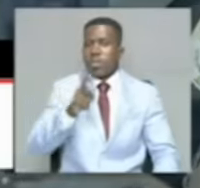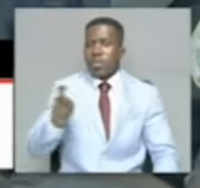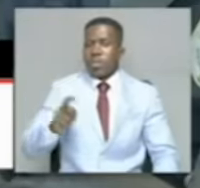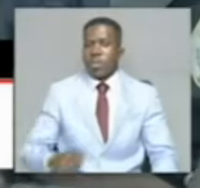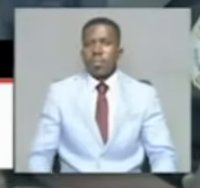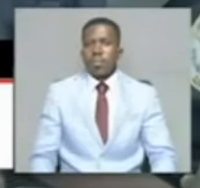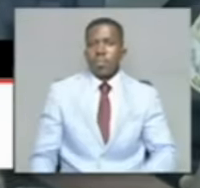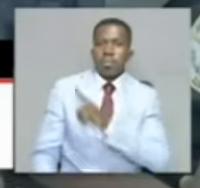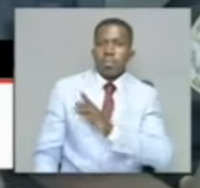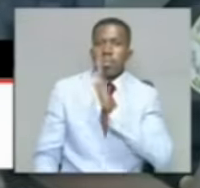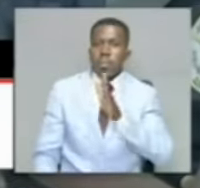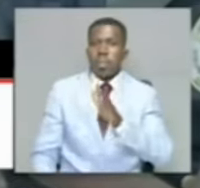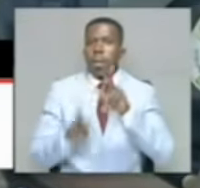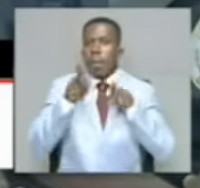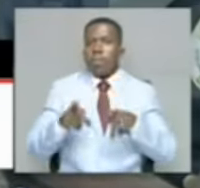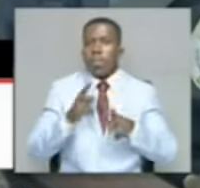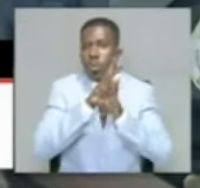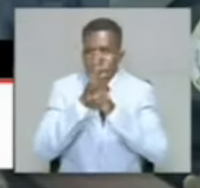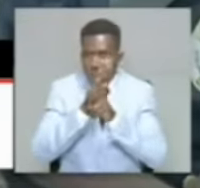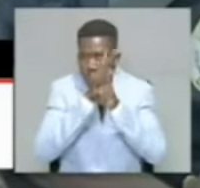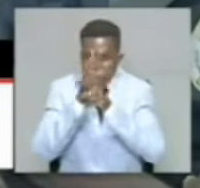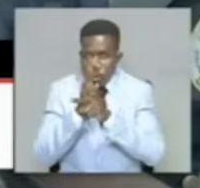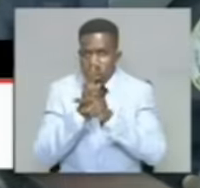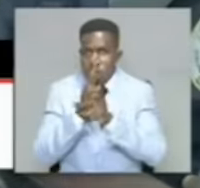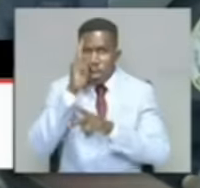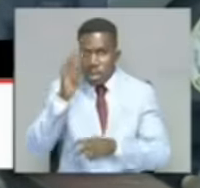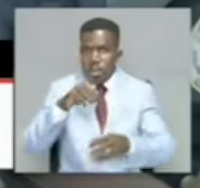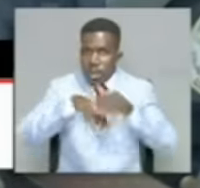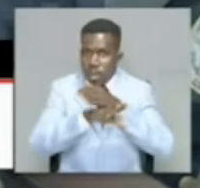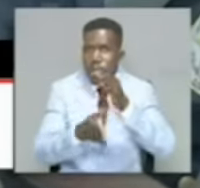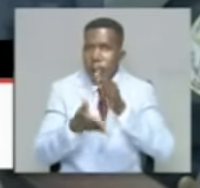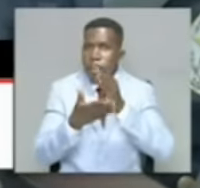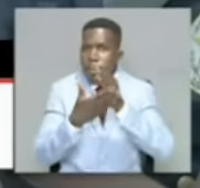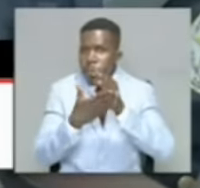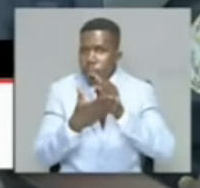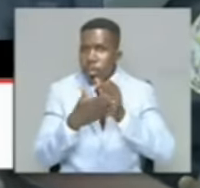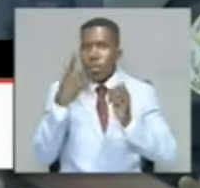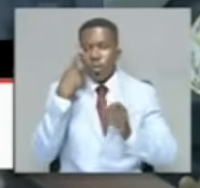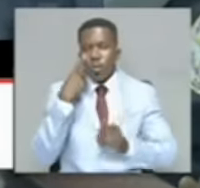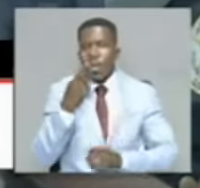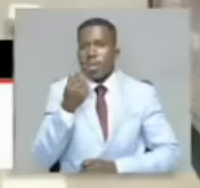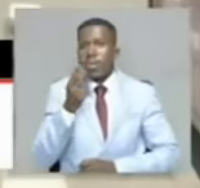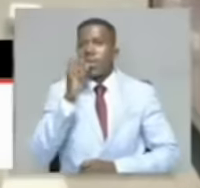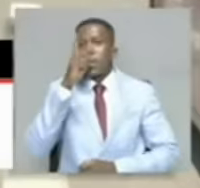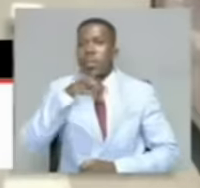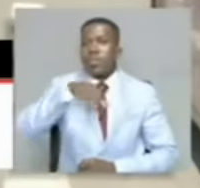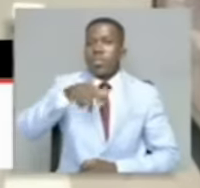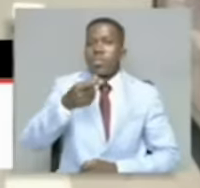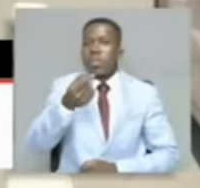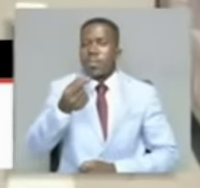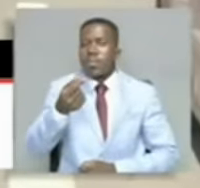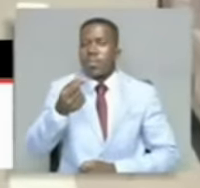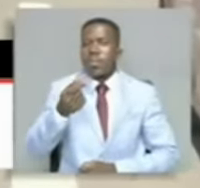controla o Camaro. Controla onde? Ele entra no banco e vê quem vai levantar o dinheiro. Em